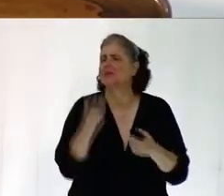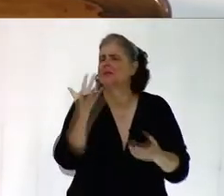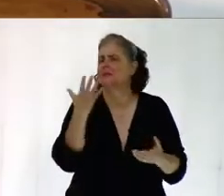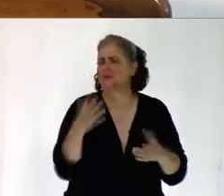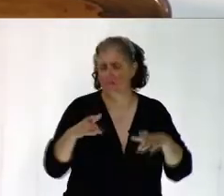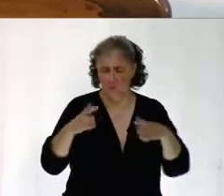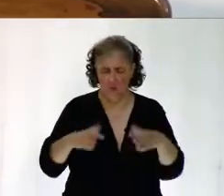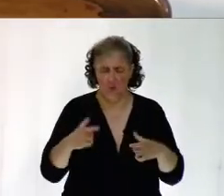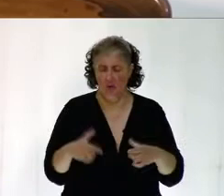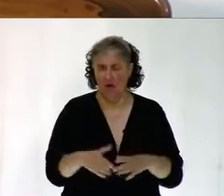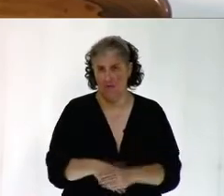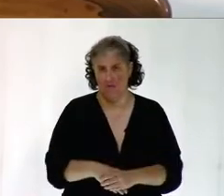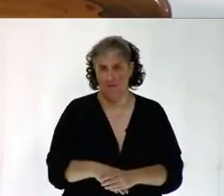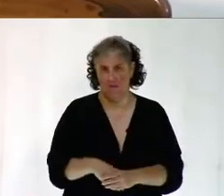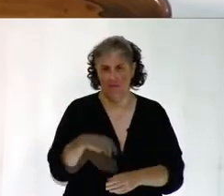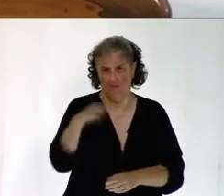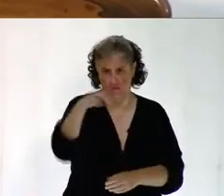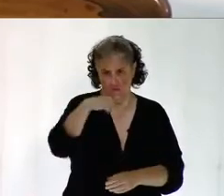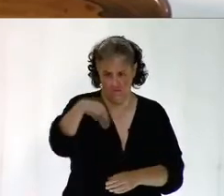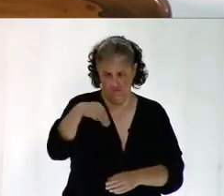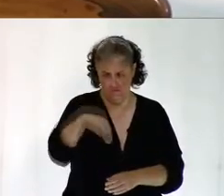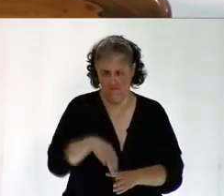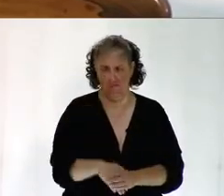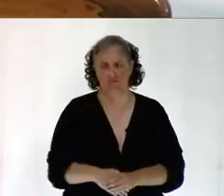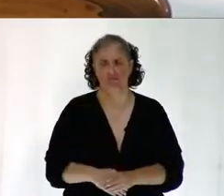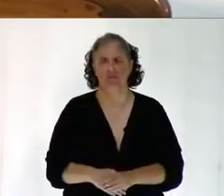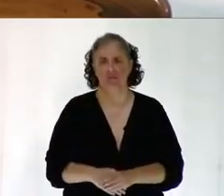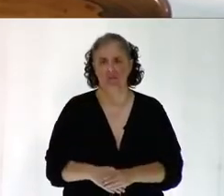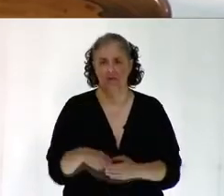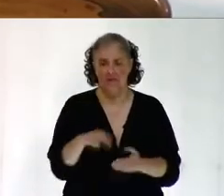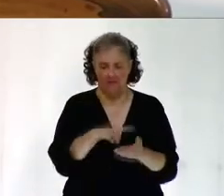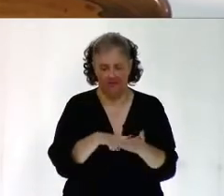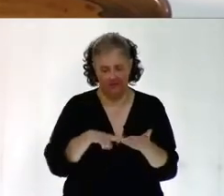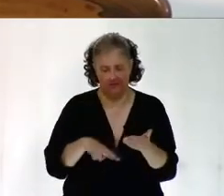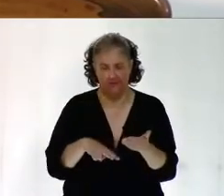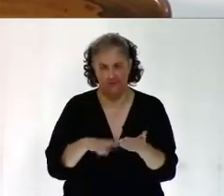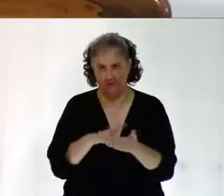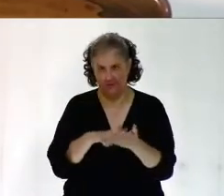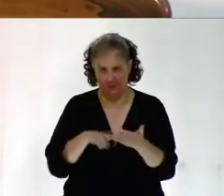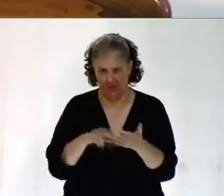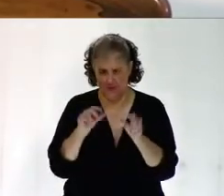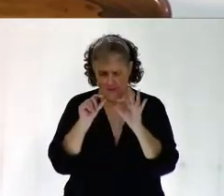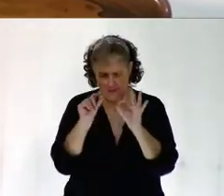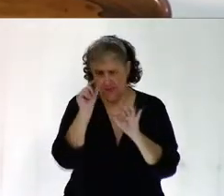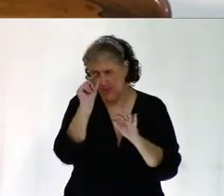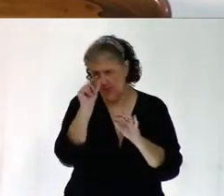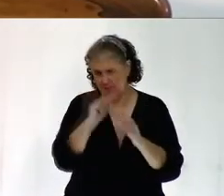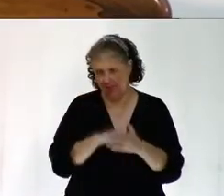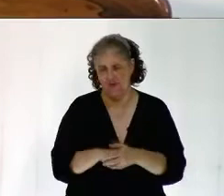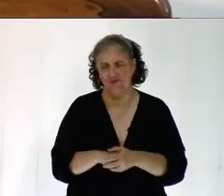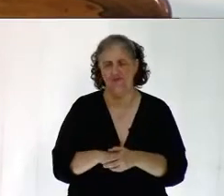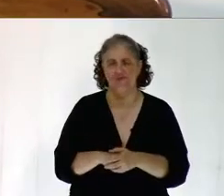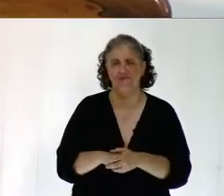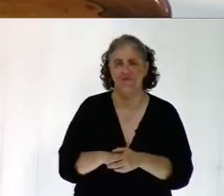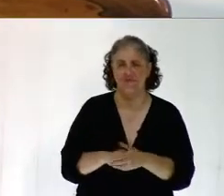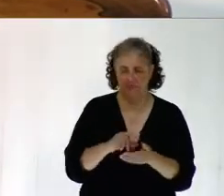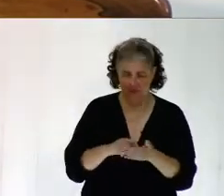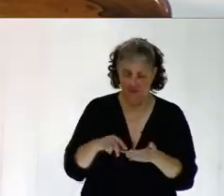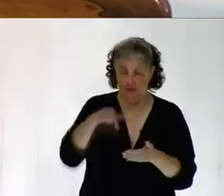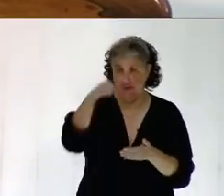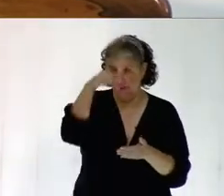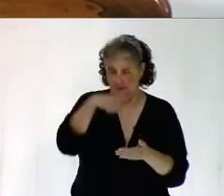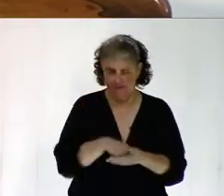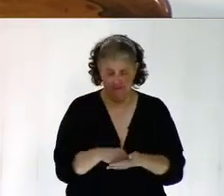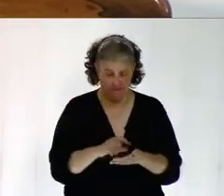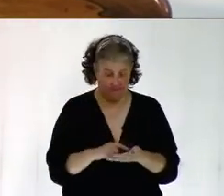o texto claro é longo mas eu vou ler um uma coisa só que você vai entender o que foi essa tentação o versículo